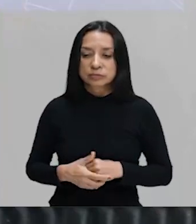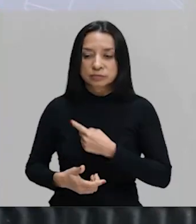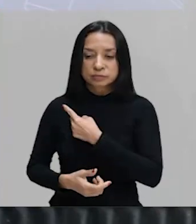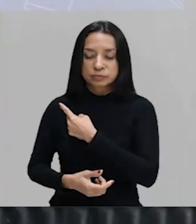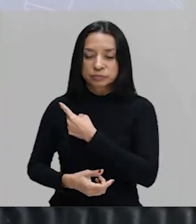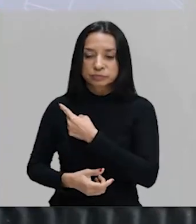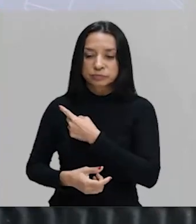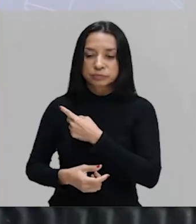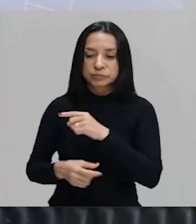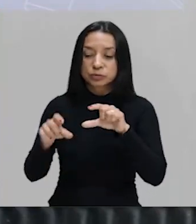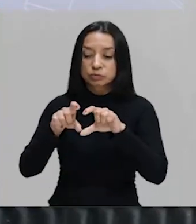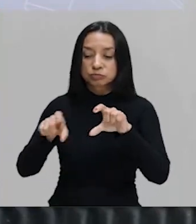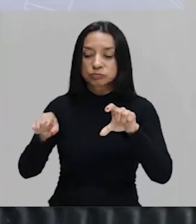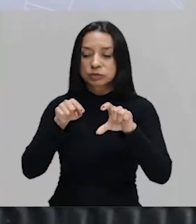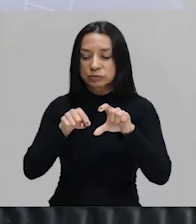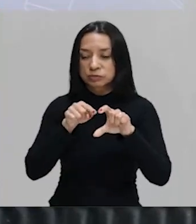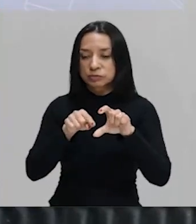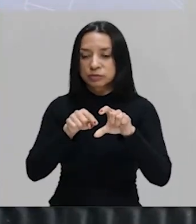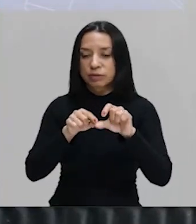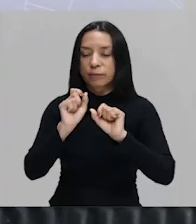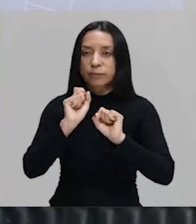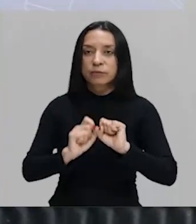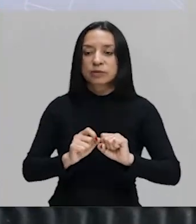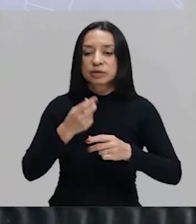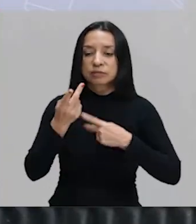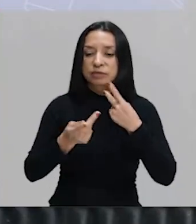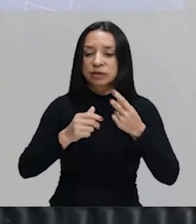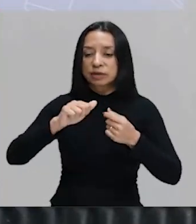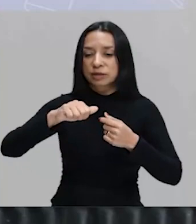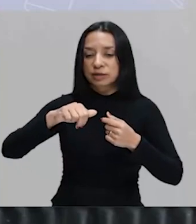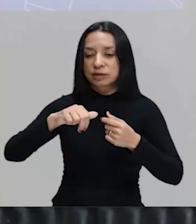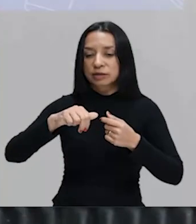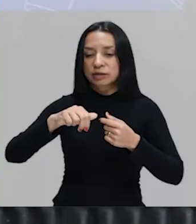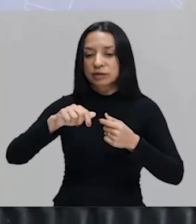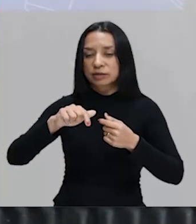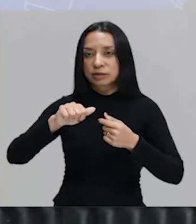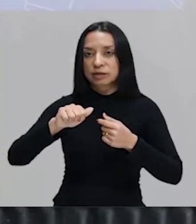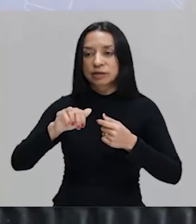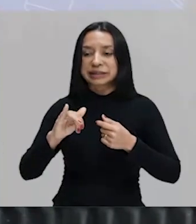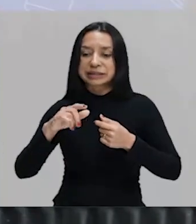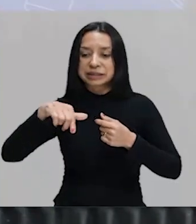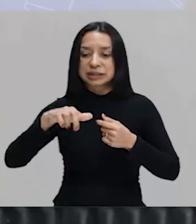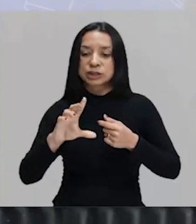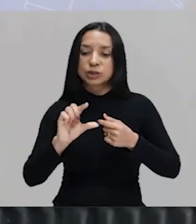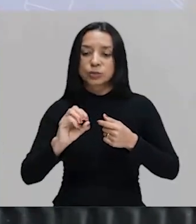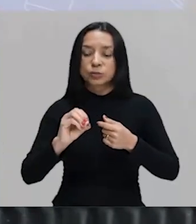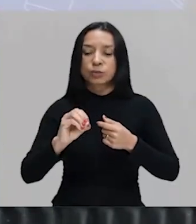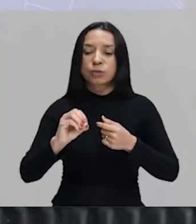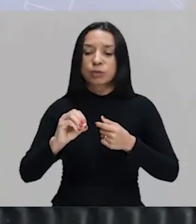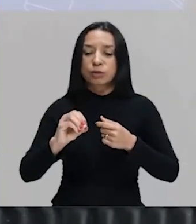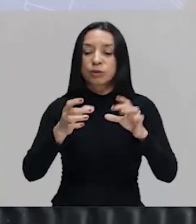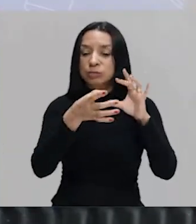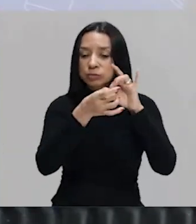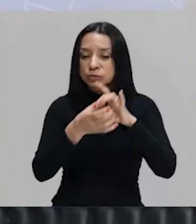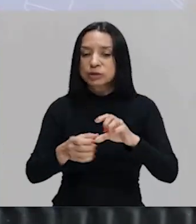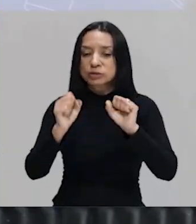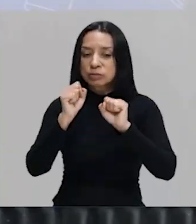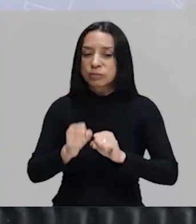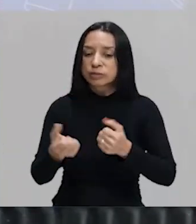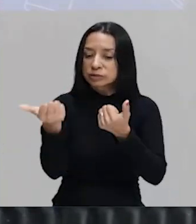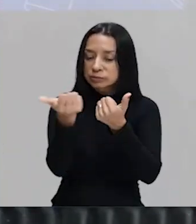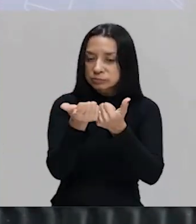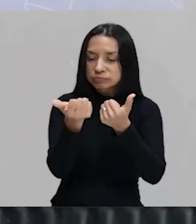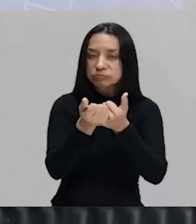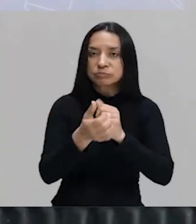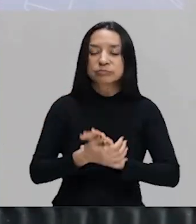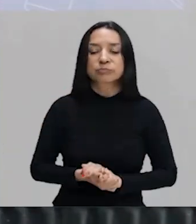lá no texto está assim, tá? Eu poderia dizer aquilo. Por quê? No contexto eu posso substituí-lo, tá certo?